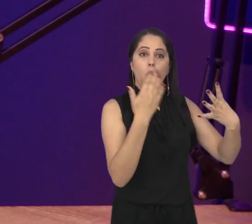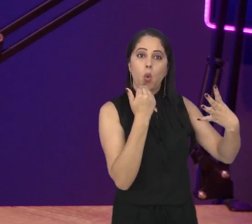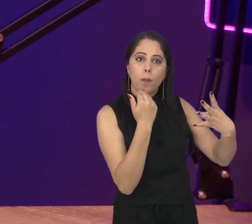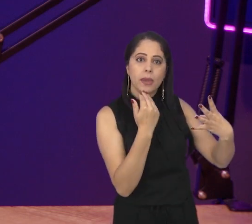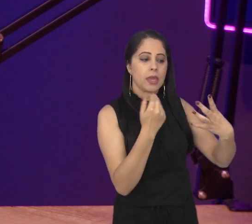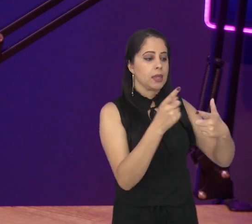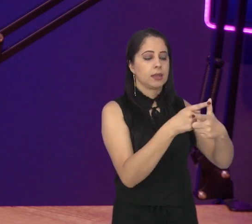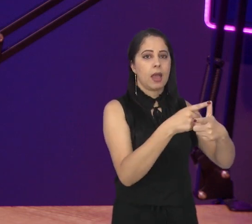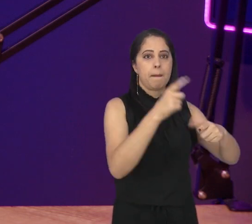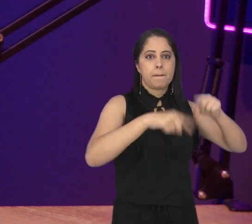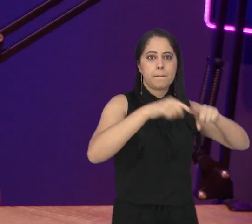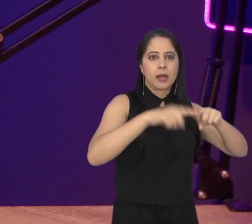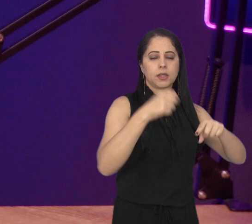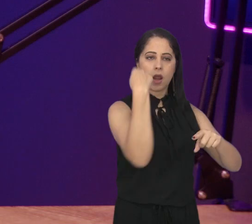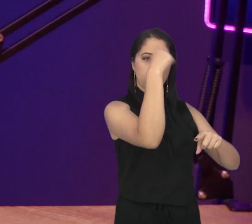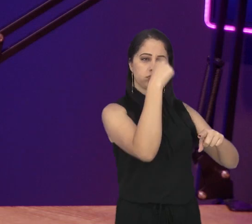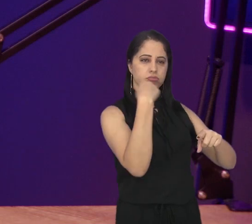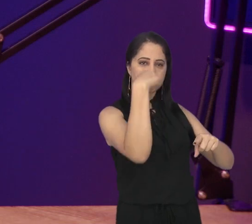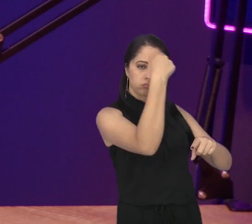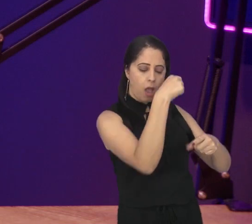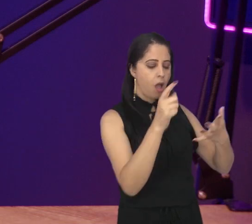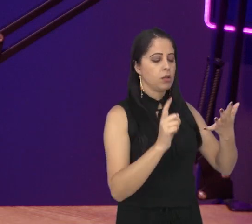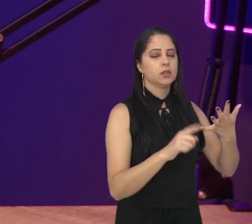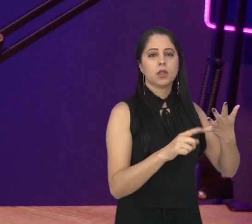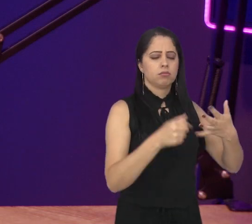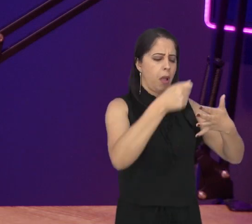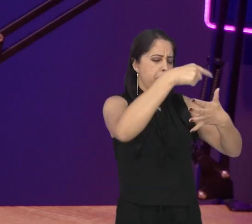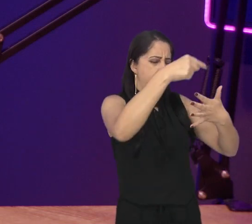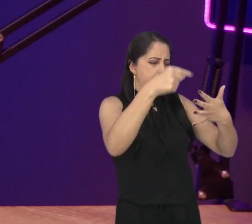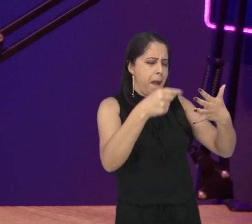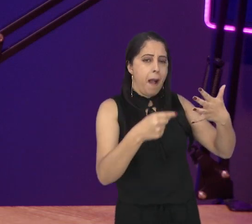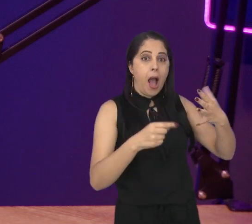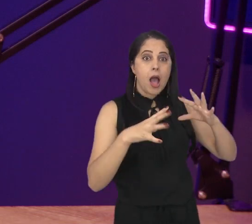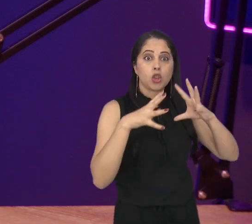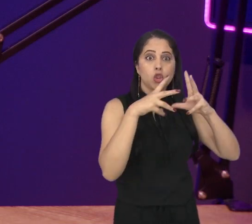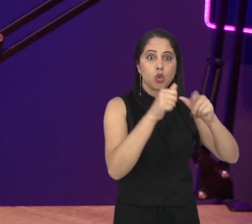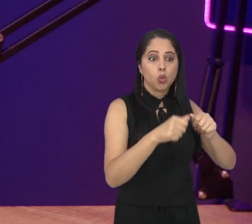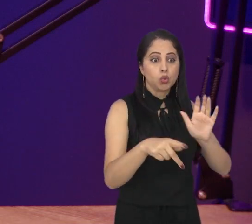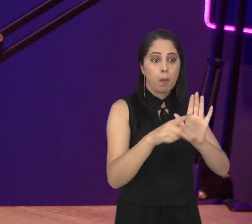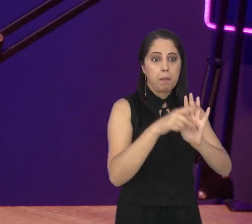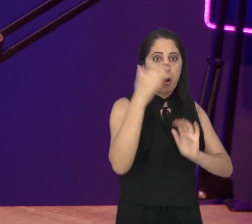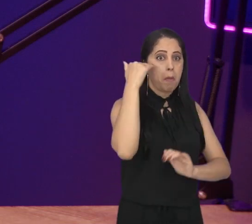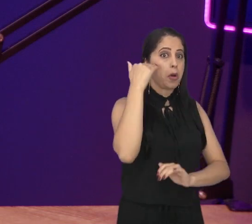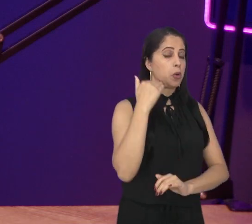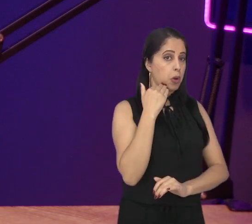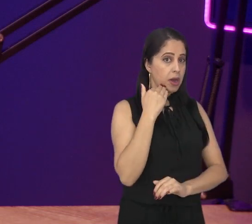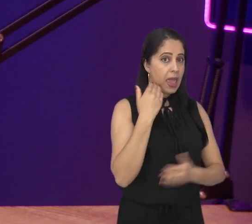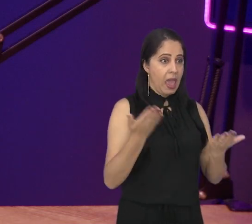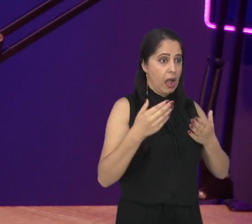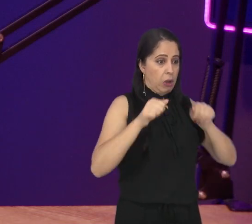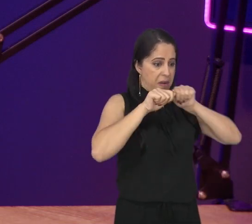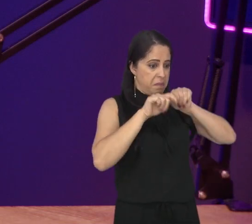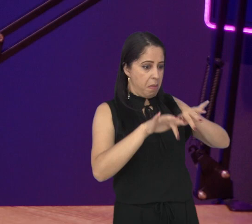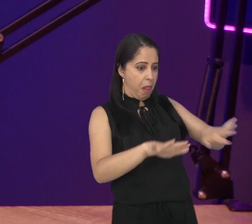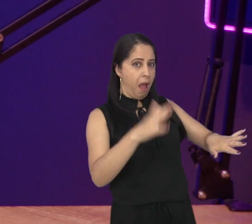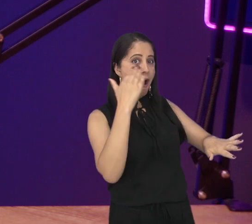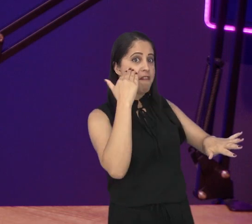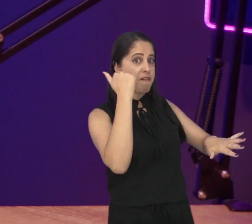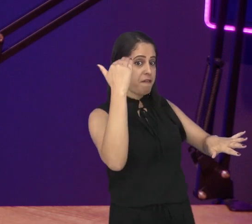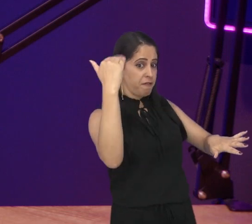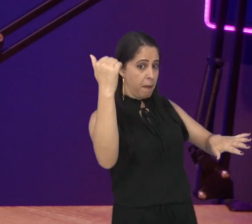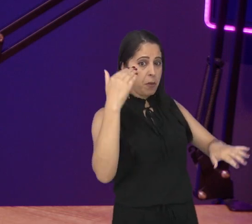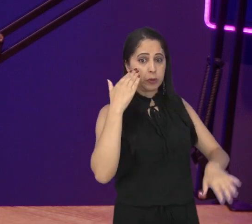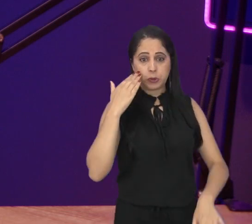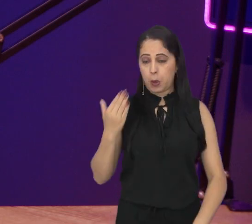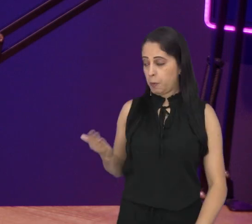tudo. A comida, produtos de beleza, marcas, enfim, muitas coisas estão se popularizando e tudo isso faz parte